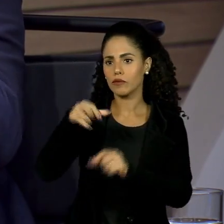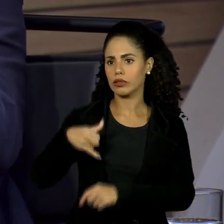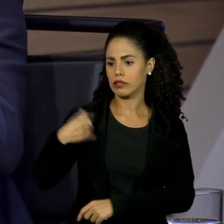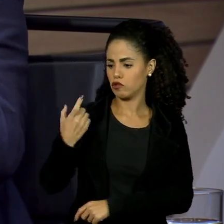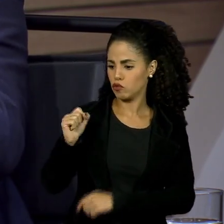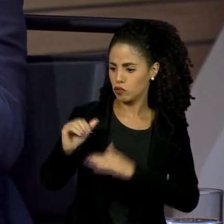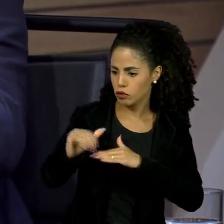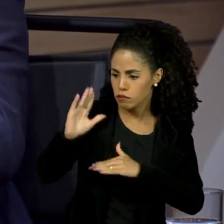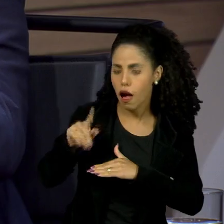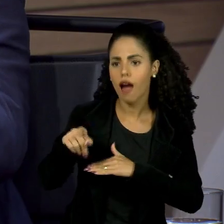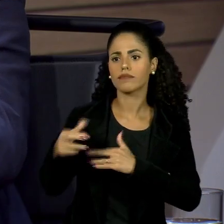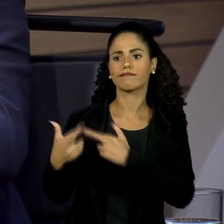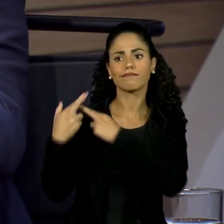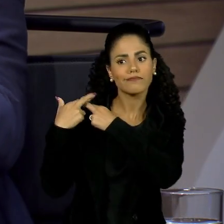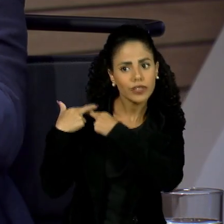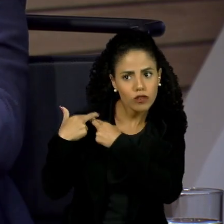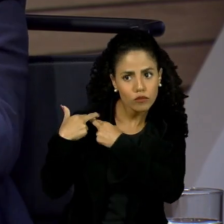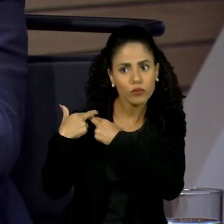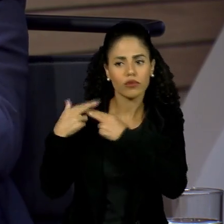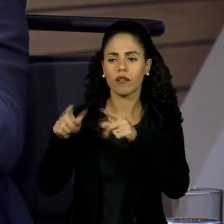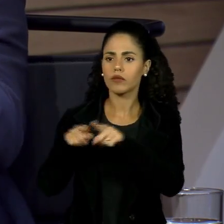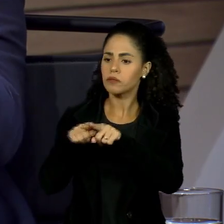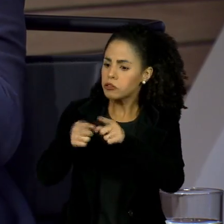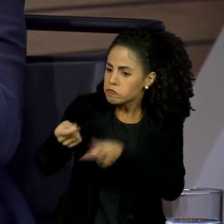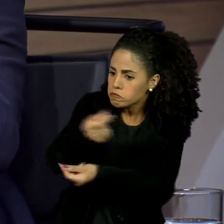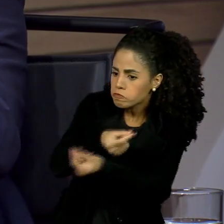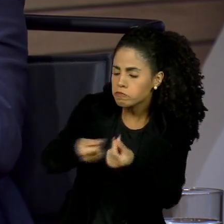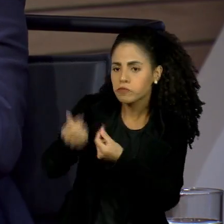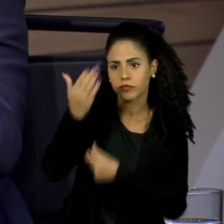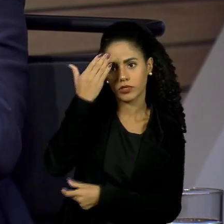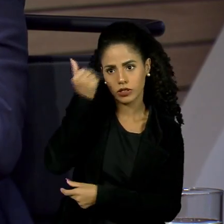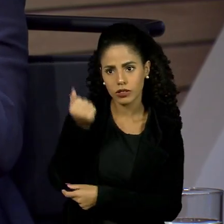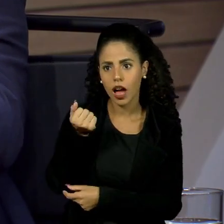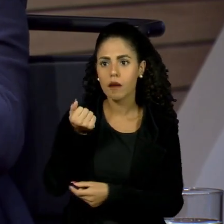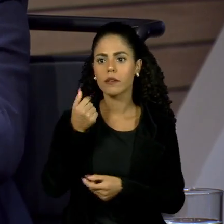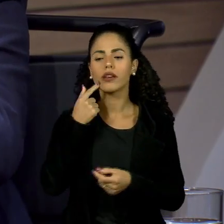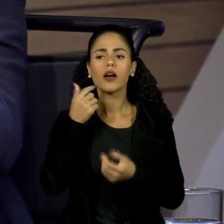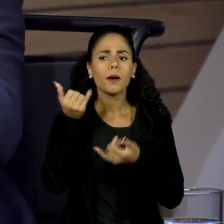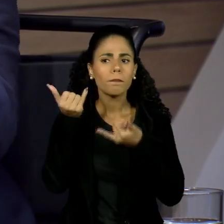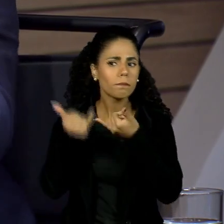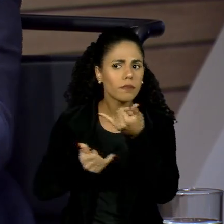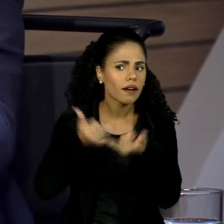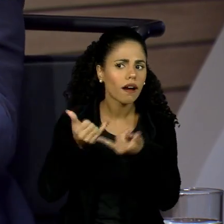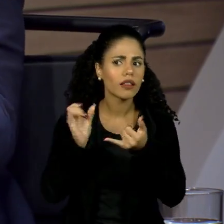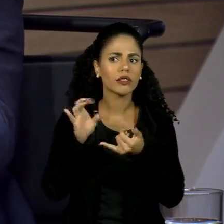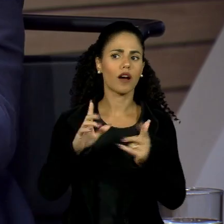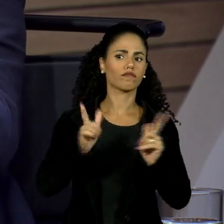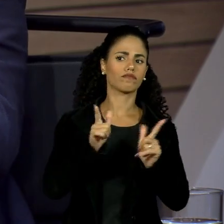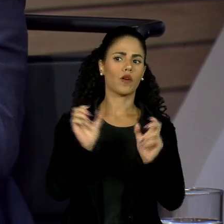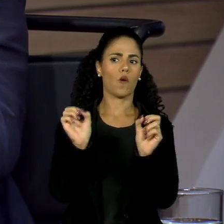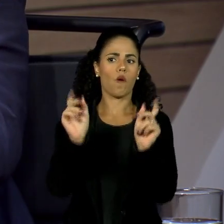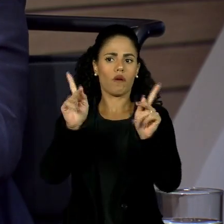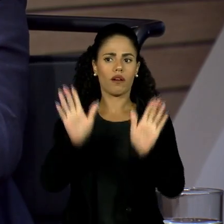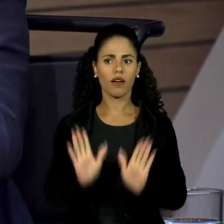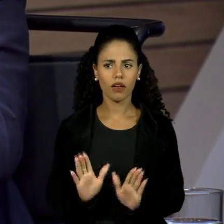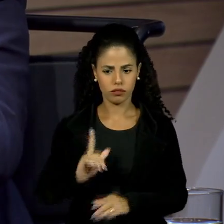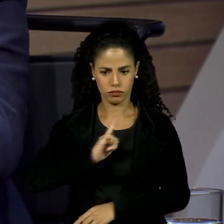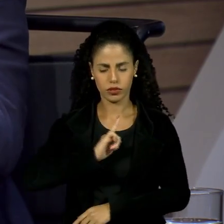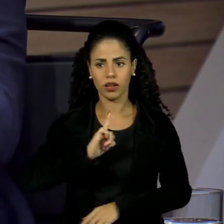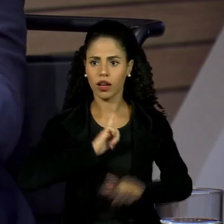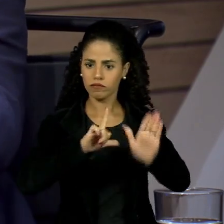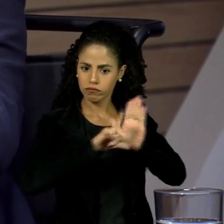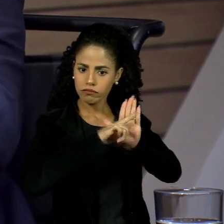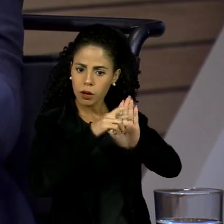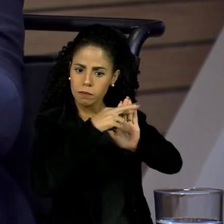idade, responsável, tem um dinheiro sobrando para se divertir por alguns minutos, você tem hoje a regulamentação das apostas